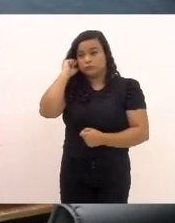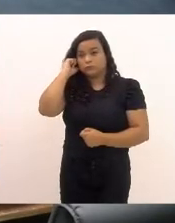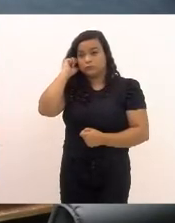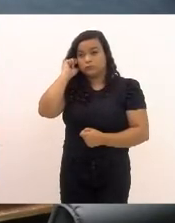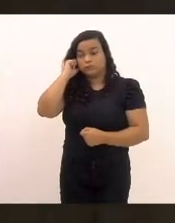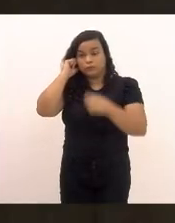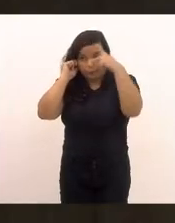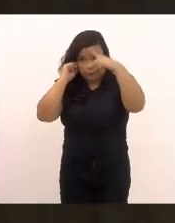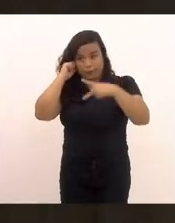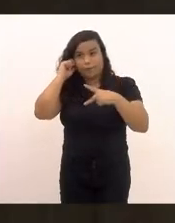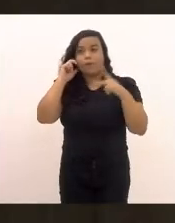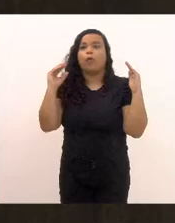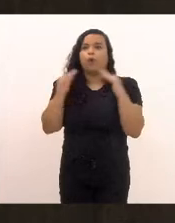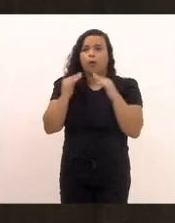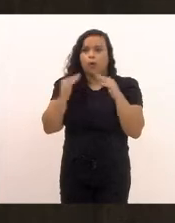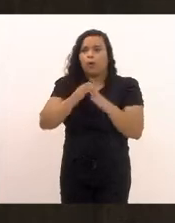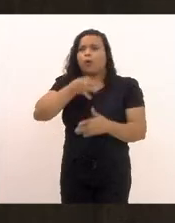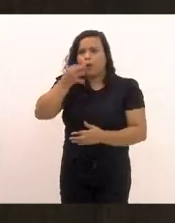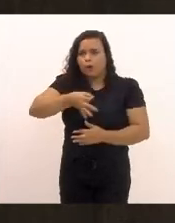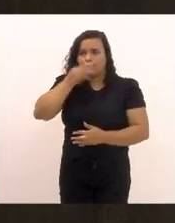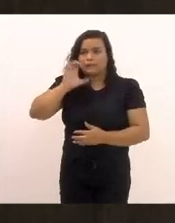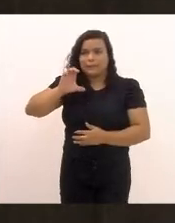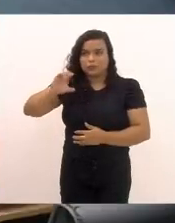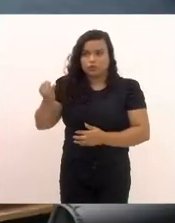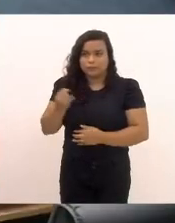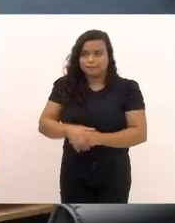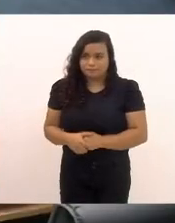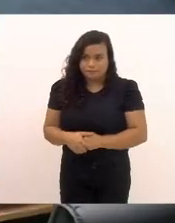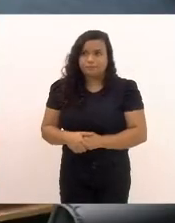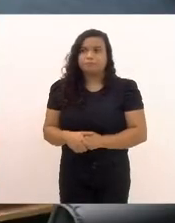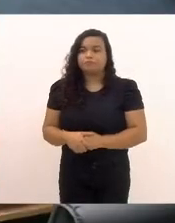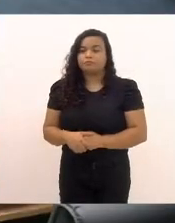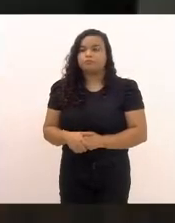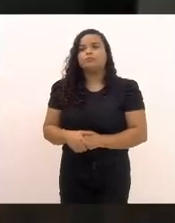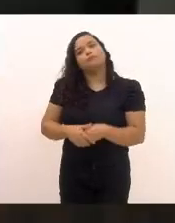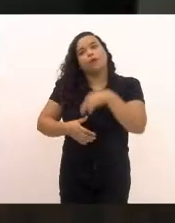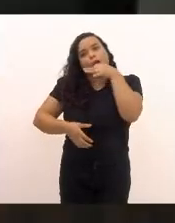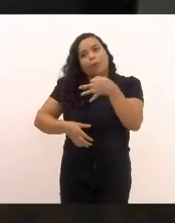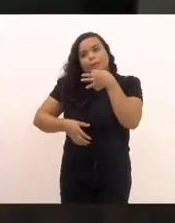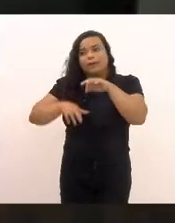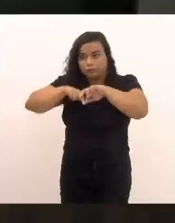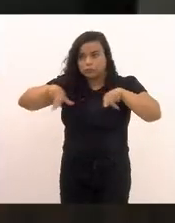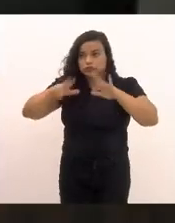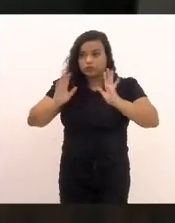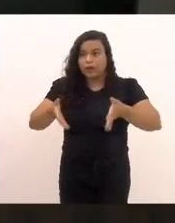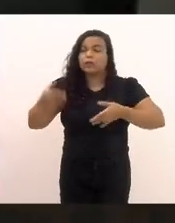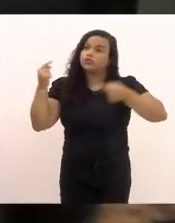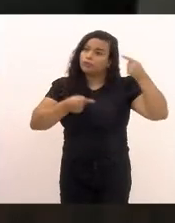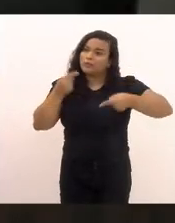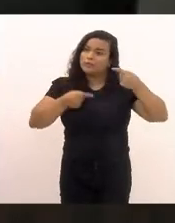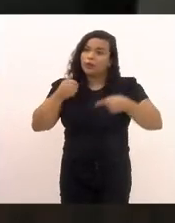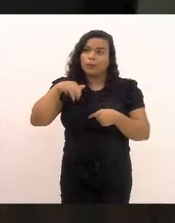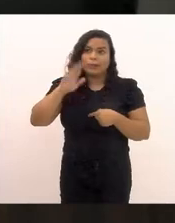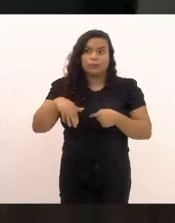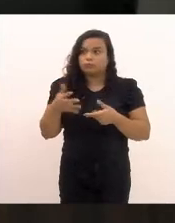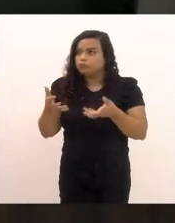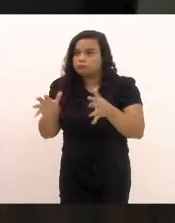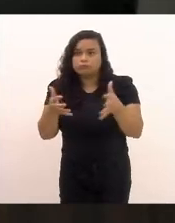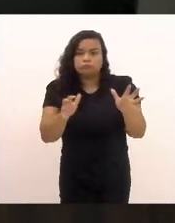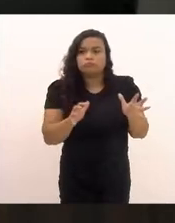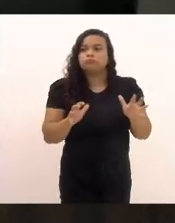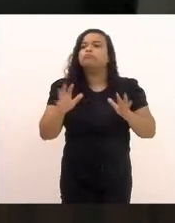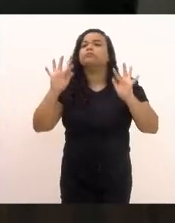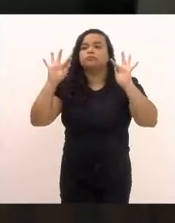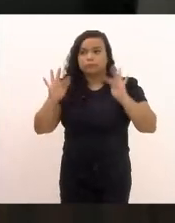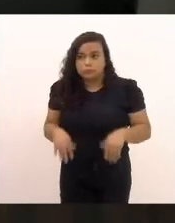Presidente, concordo com o parecer da CCJ. Com os pareceres emitidos, em discussão, não havendo quem queira discutir, encerrada